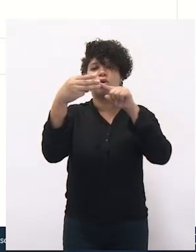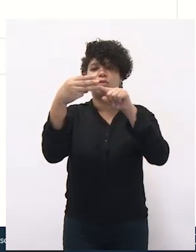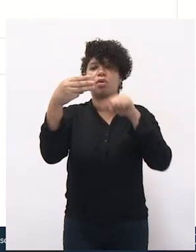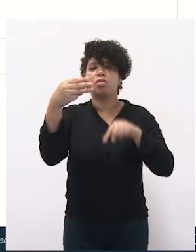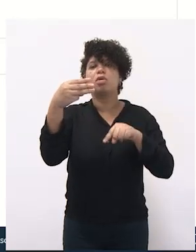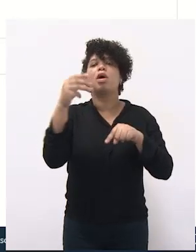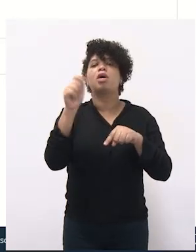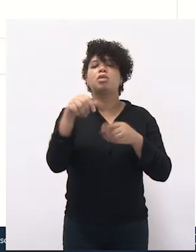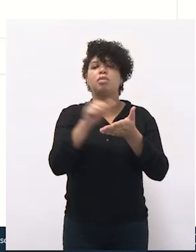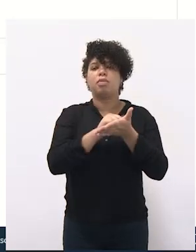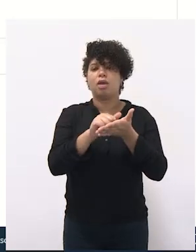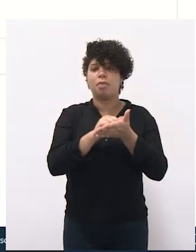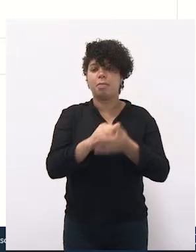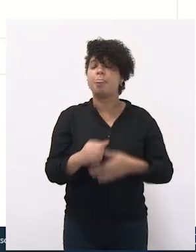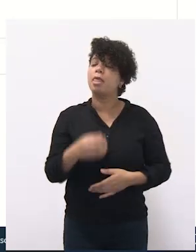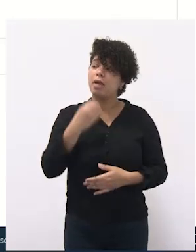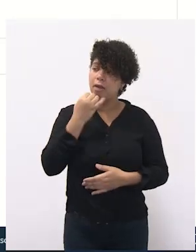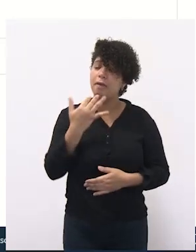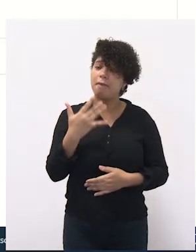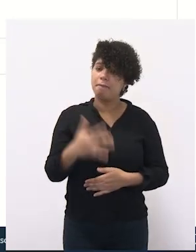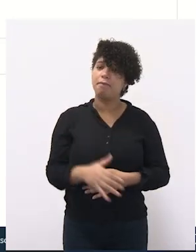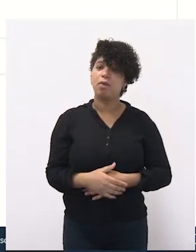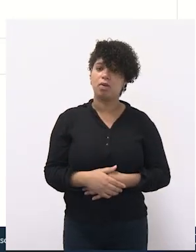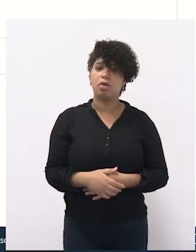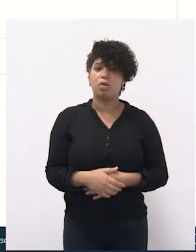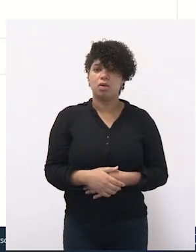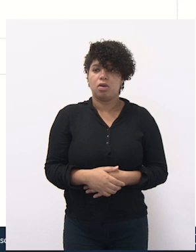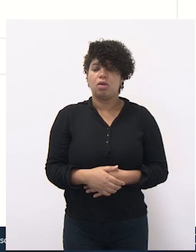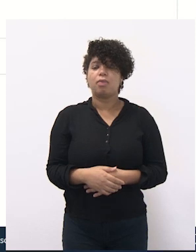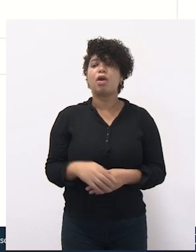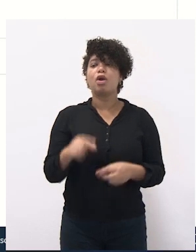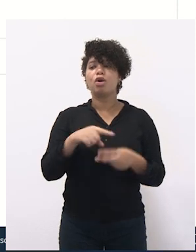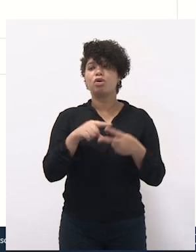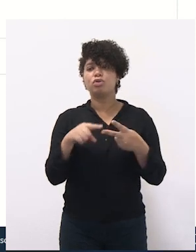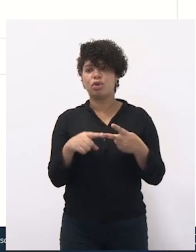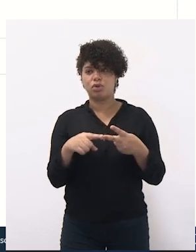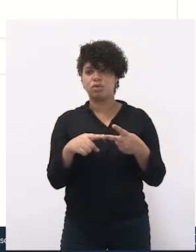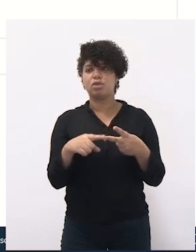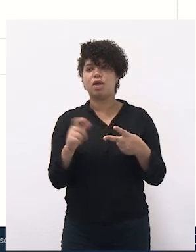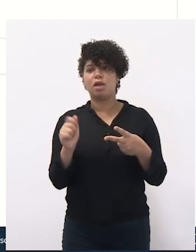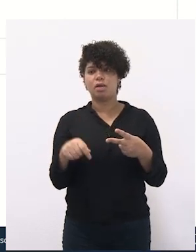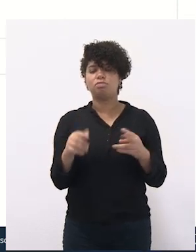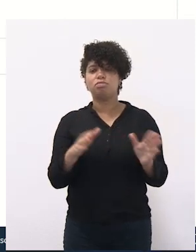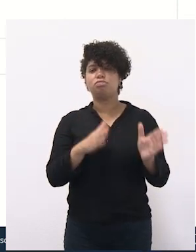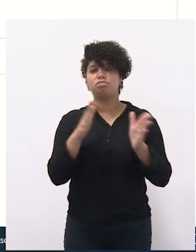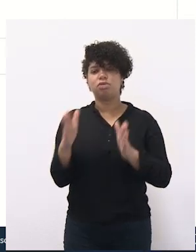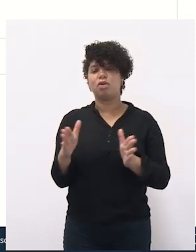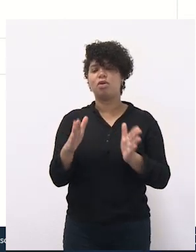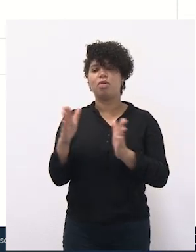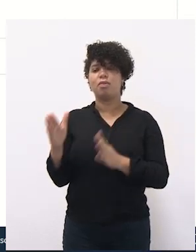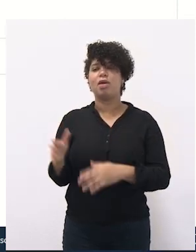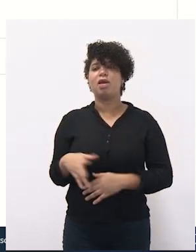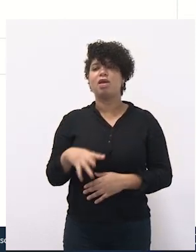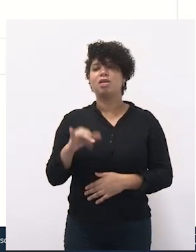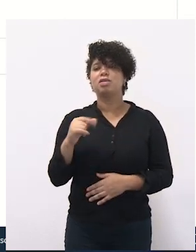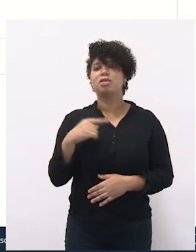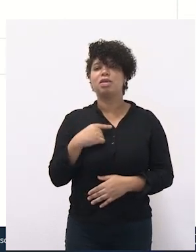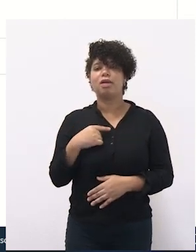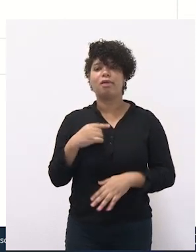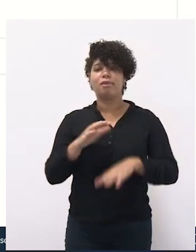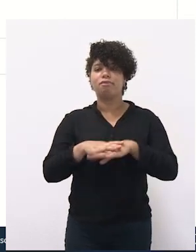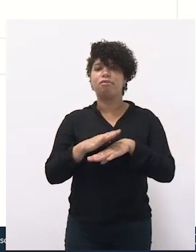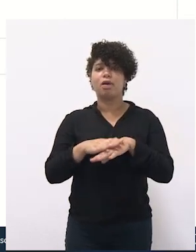excluir a turma. O legal desse processo em duas etapas é que se você faz